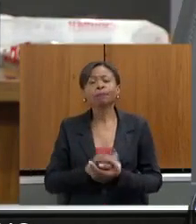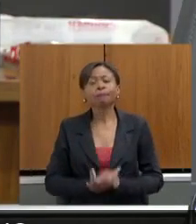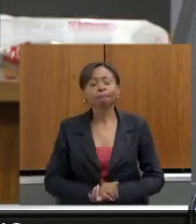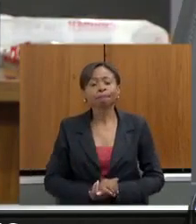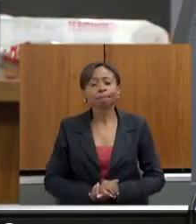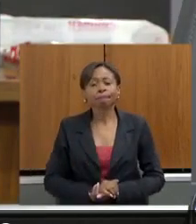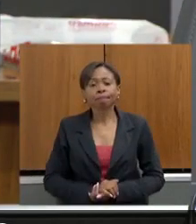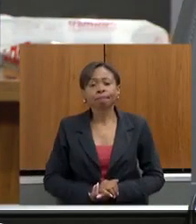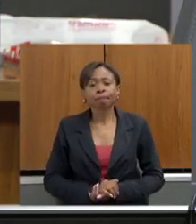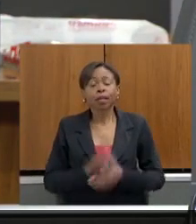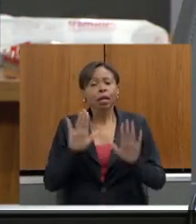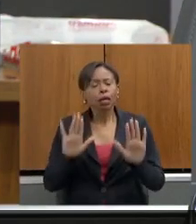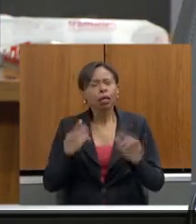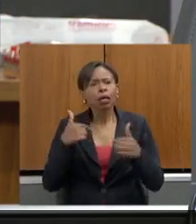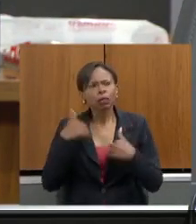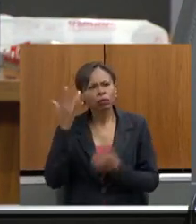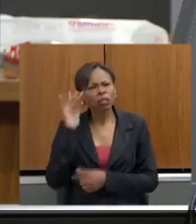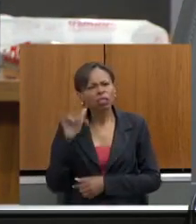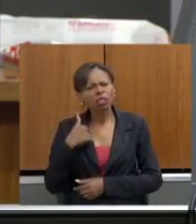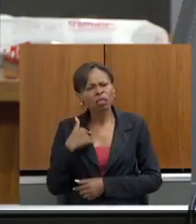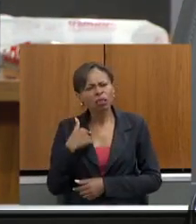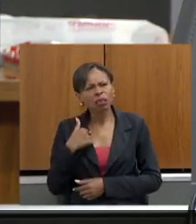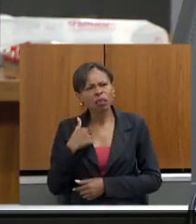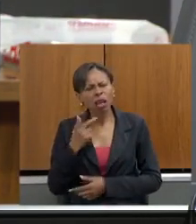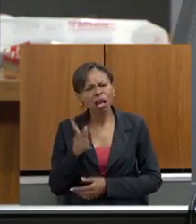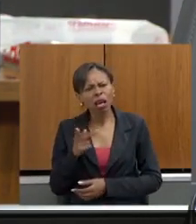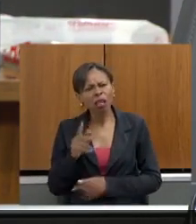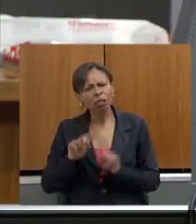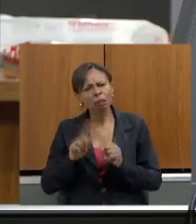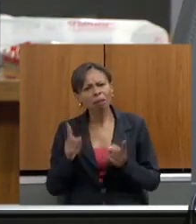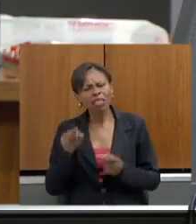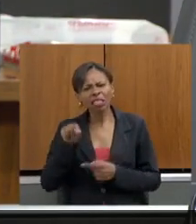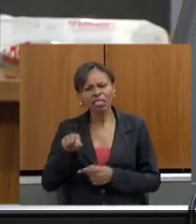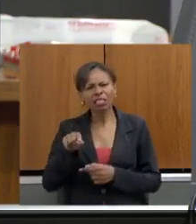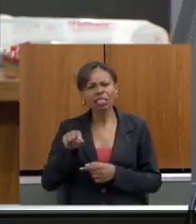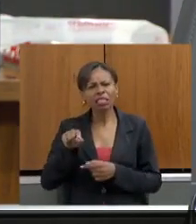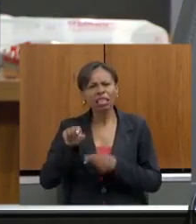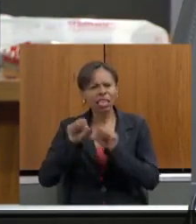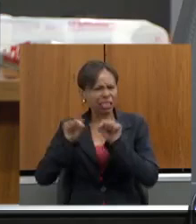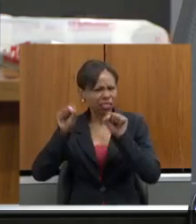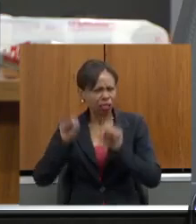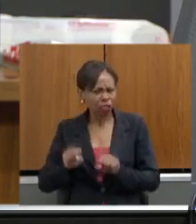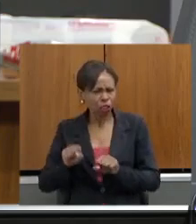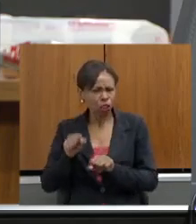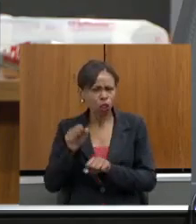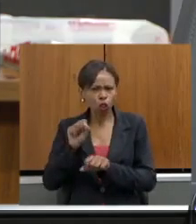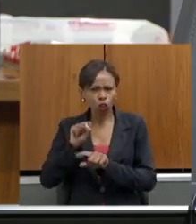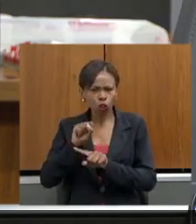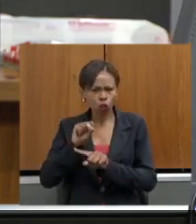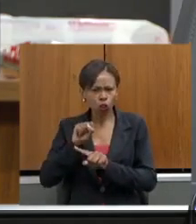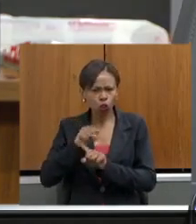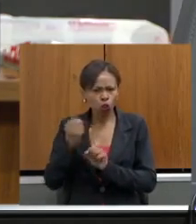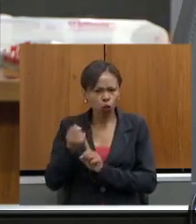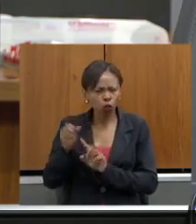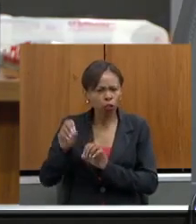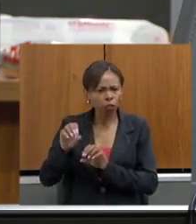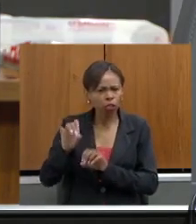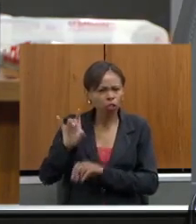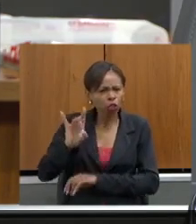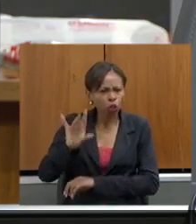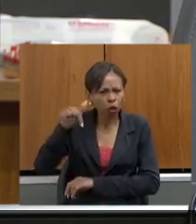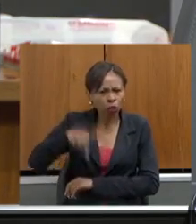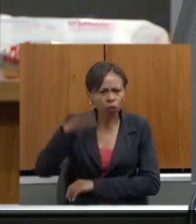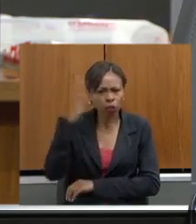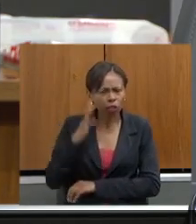secretária eu não sei se eu estou enganada mas acho que esse negócio de medida socioeducativa só tento no Brasil né ou é um dos poucos